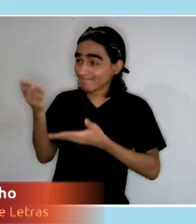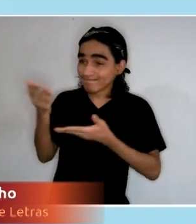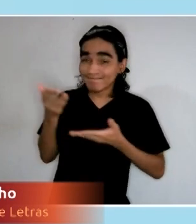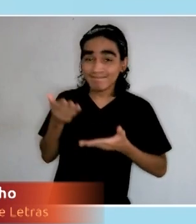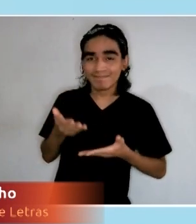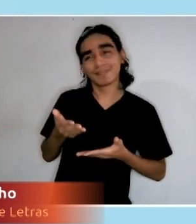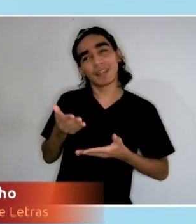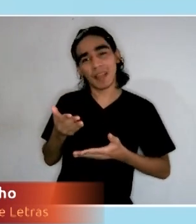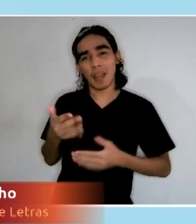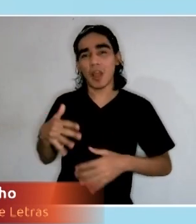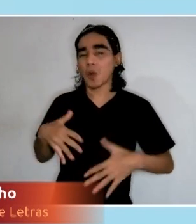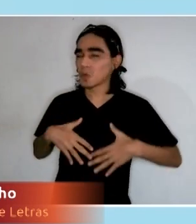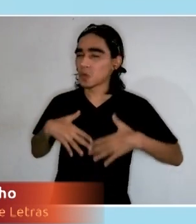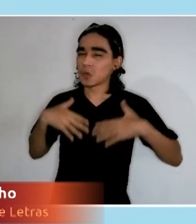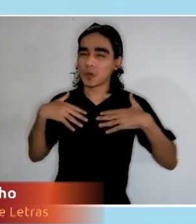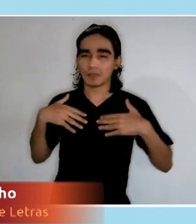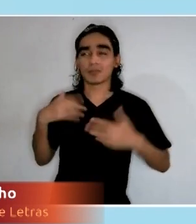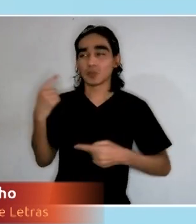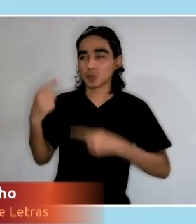para discutir esse tema.